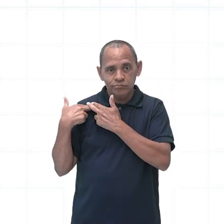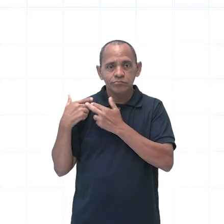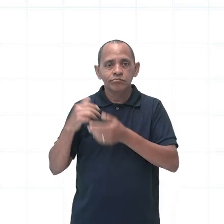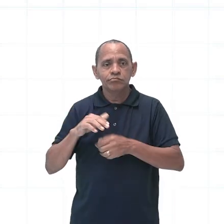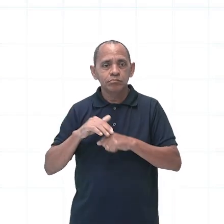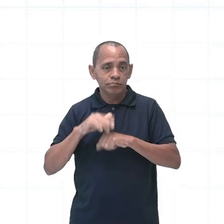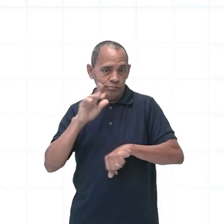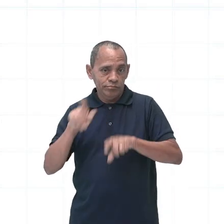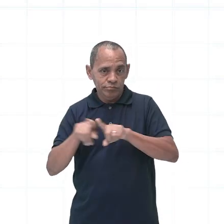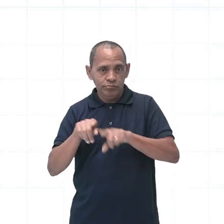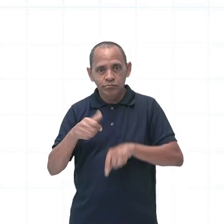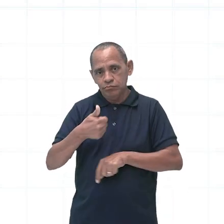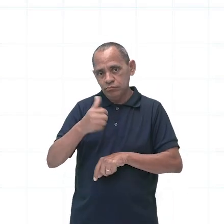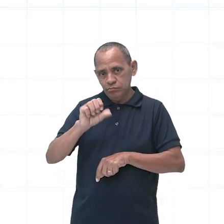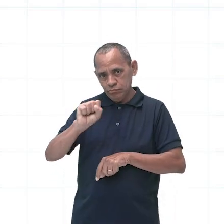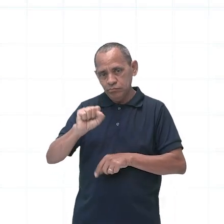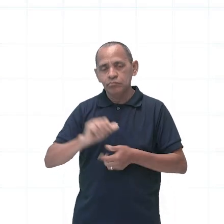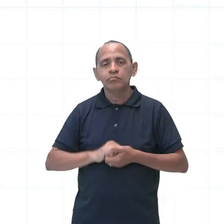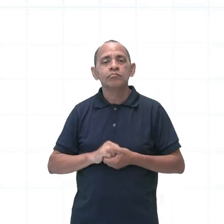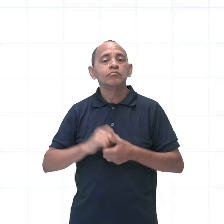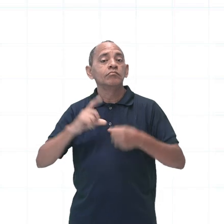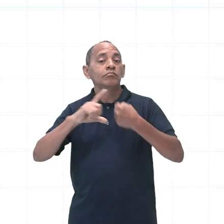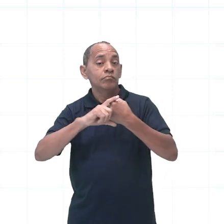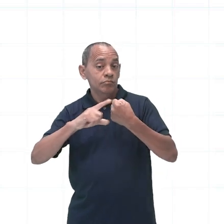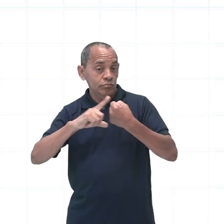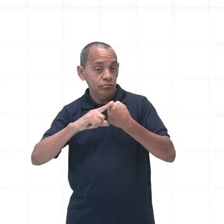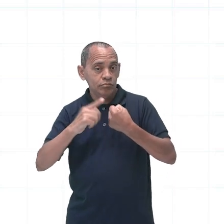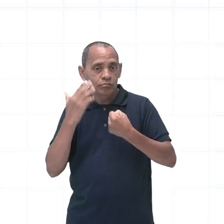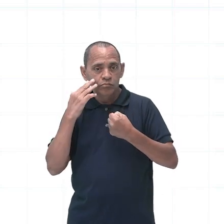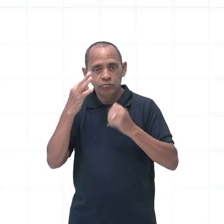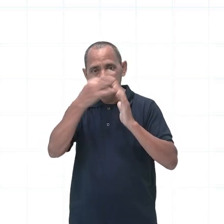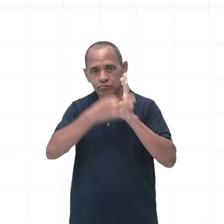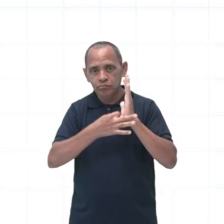disse. Olha só, é um artigo, tá, gente? É um trecho de um artigo.